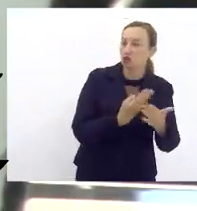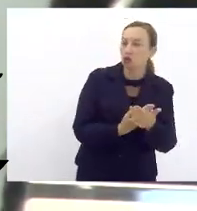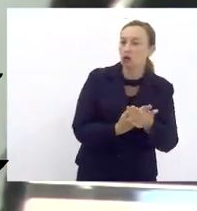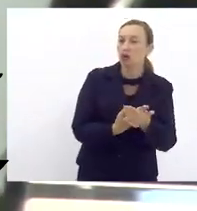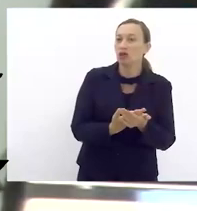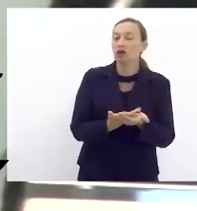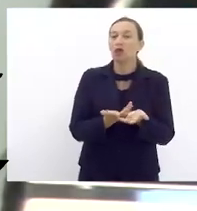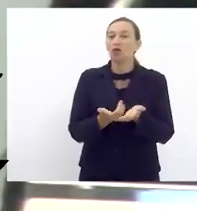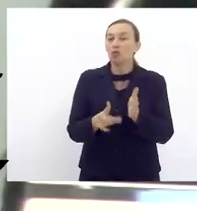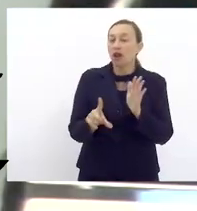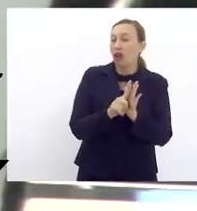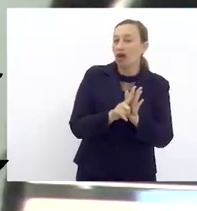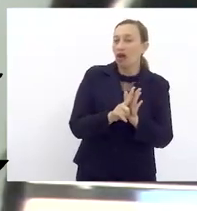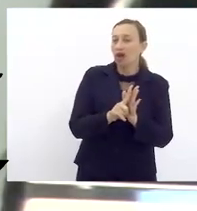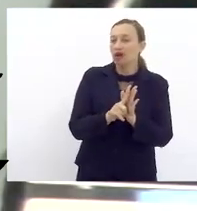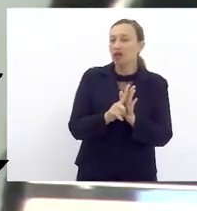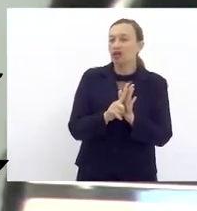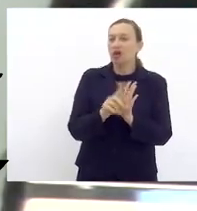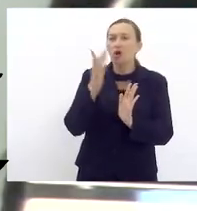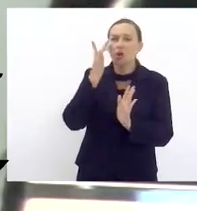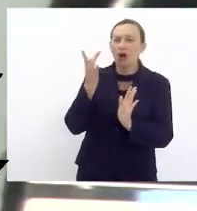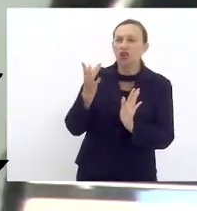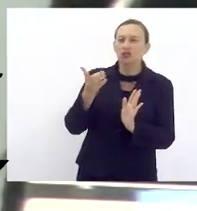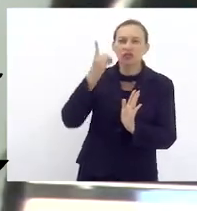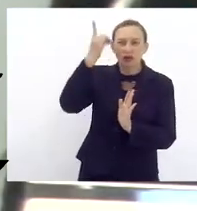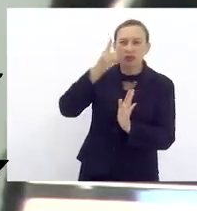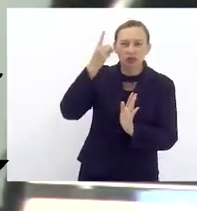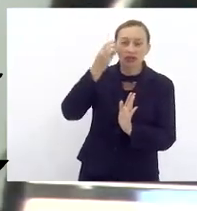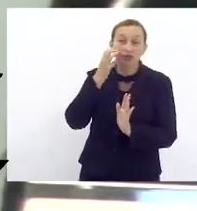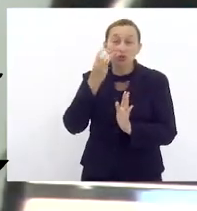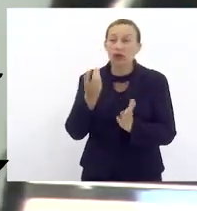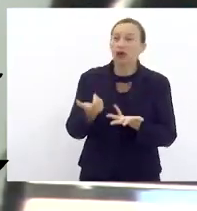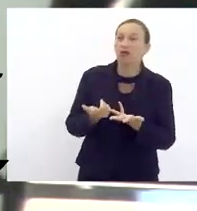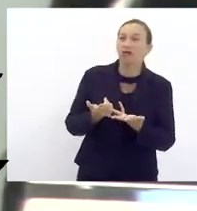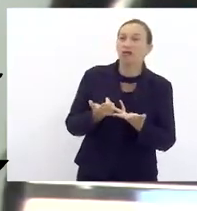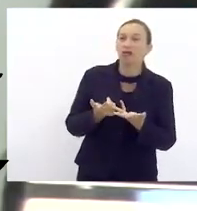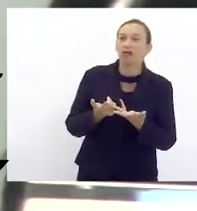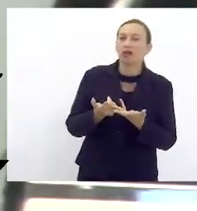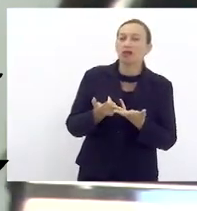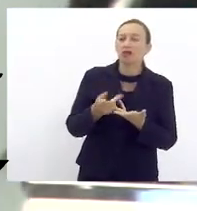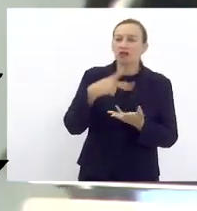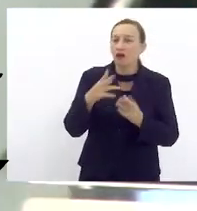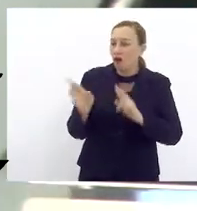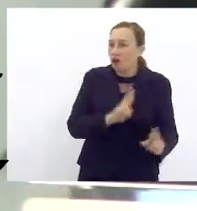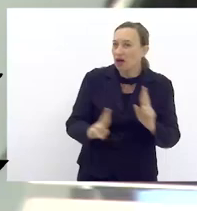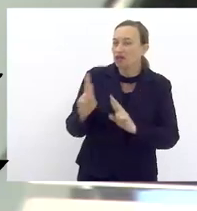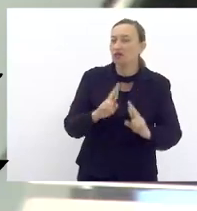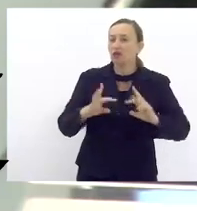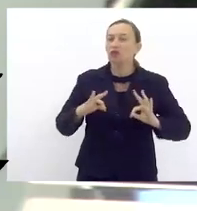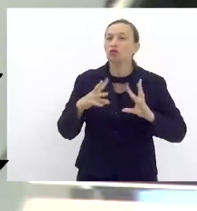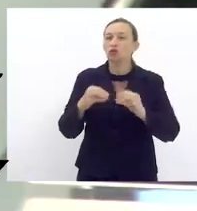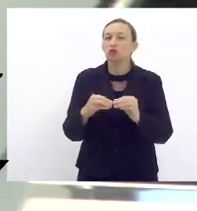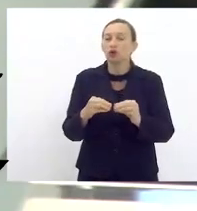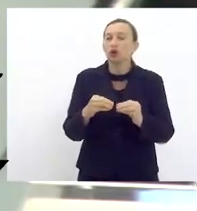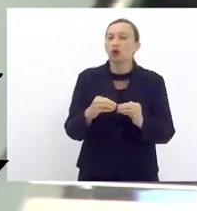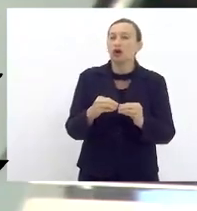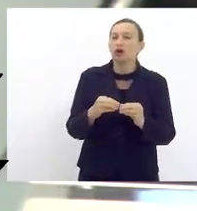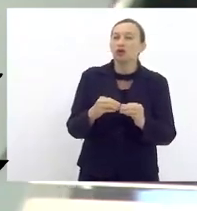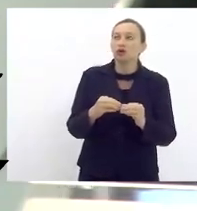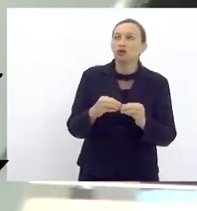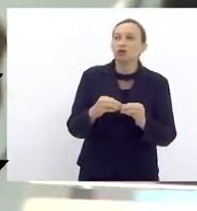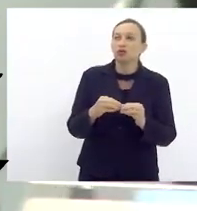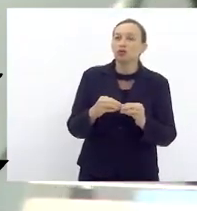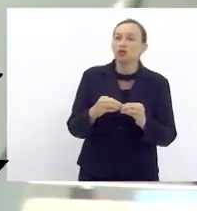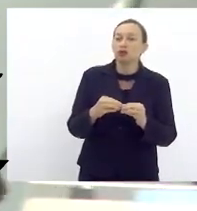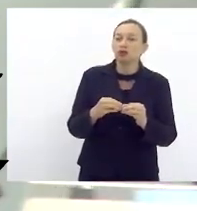específica que se eu não me engano foi o Deputado valdec Carneiro Que que coloca em relação a isso faz com que os